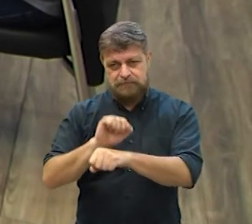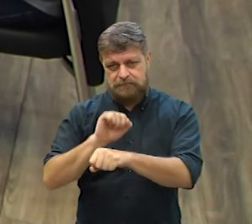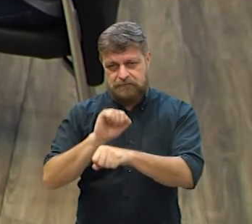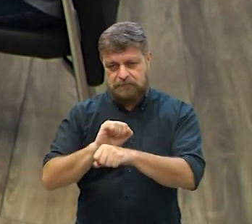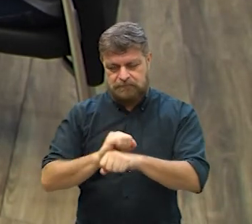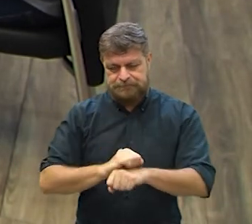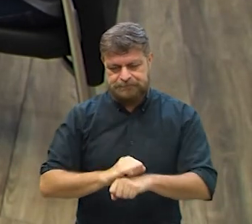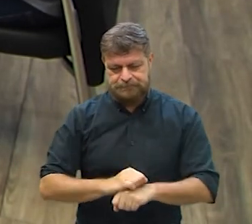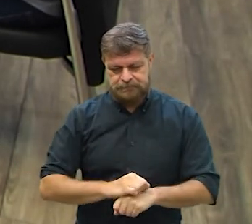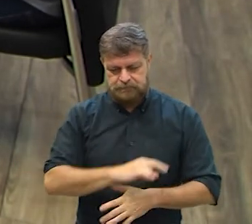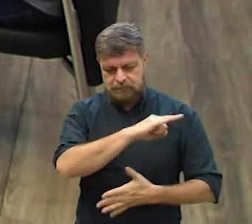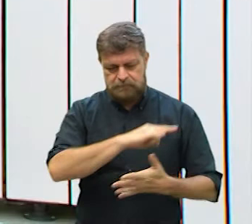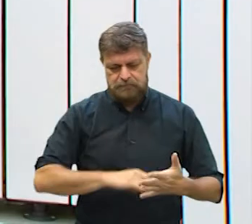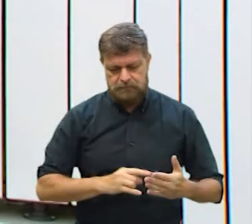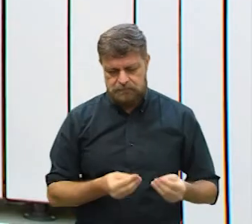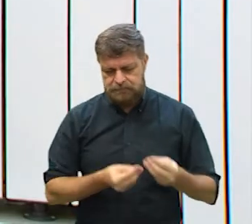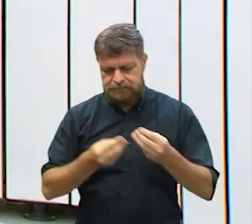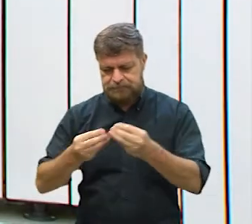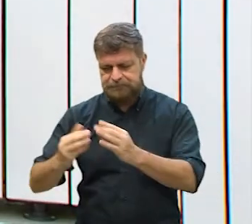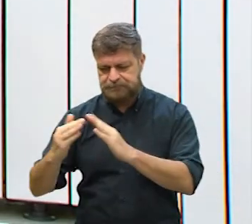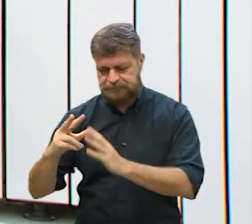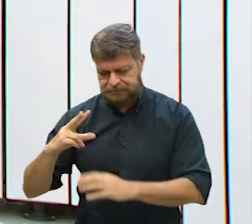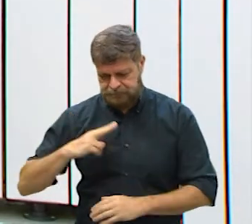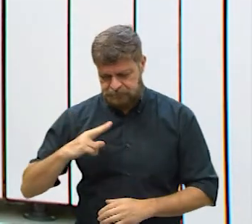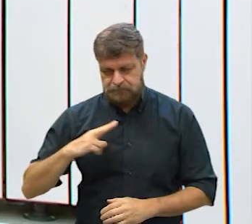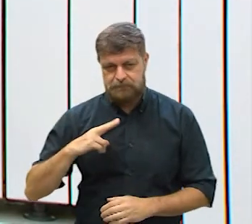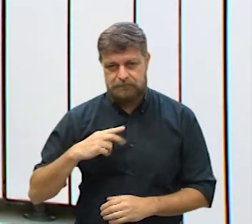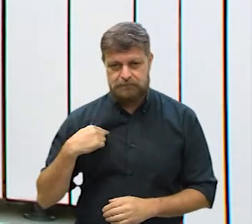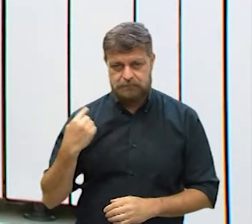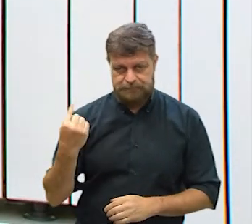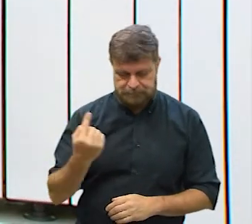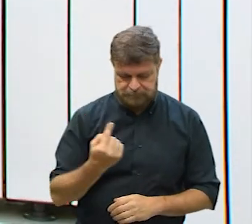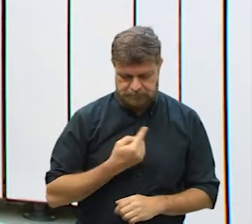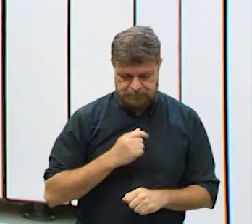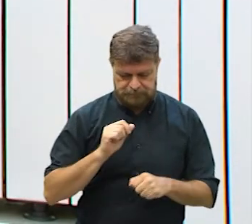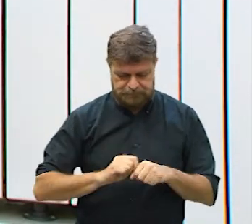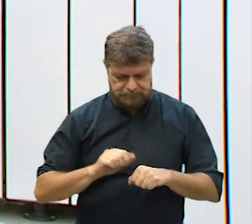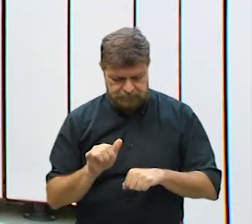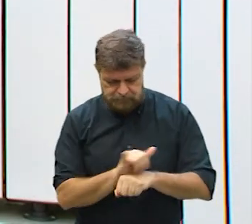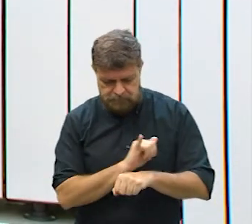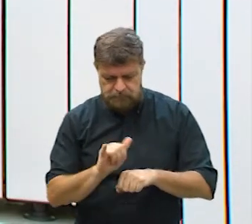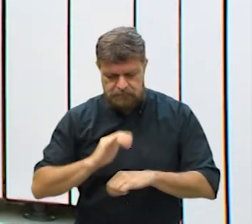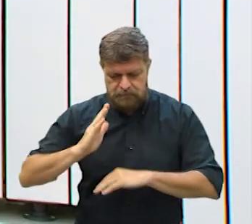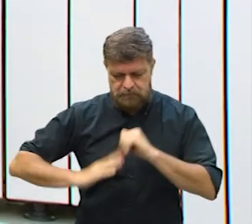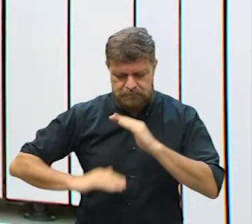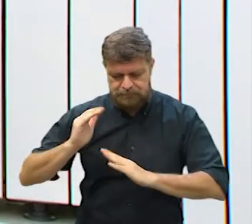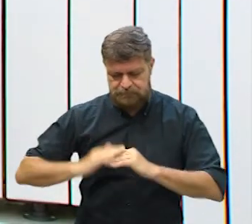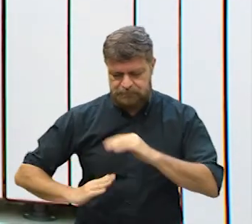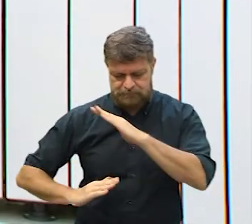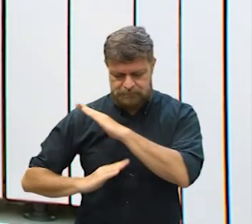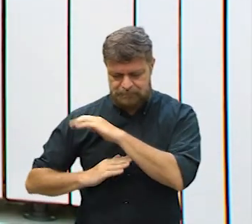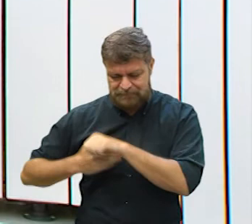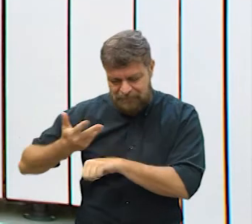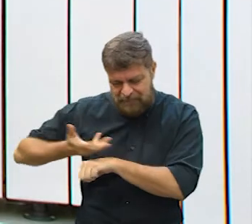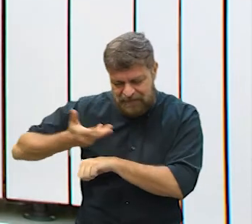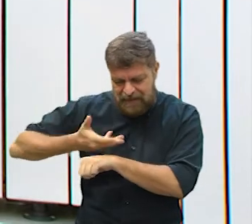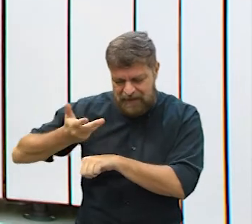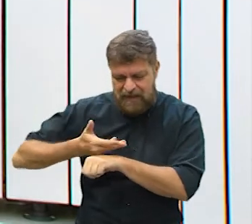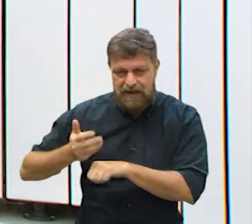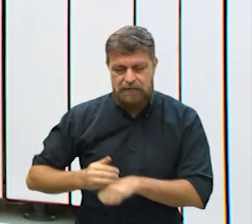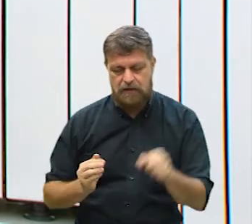a sua regularização. Eu acho que cabe sim nós fazermos um processo legislativo mais rápido, né,